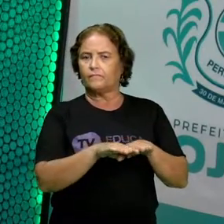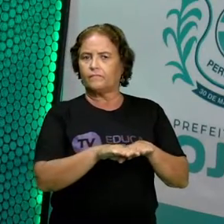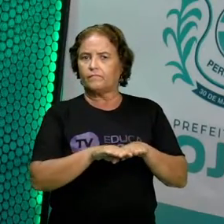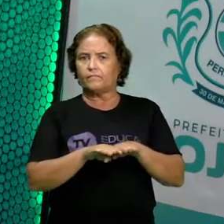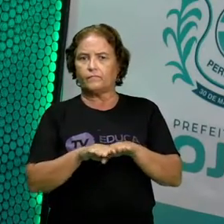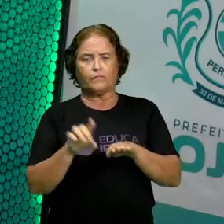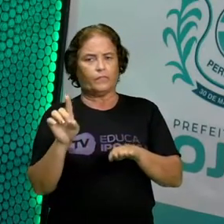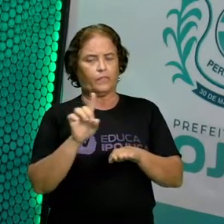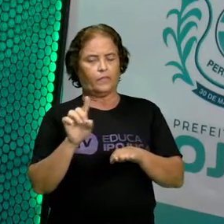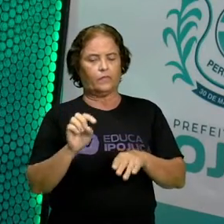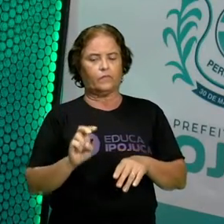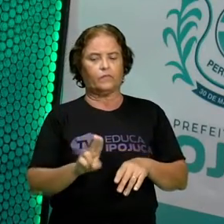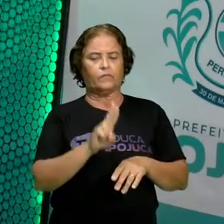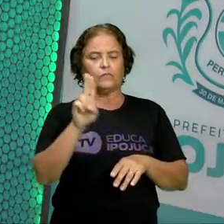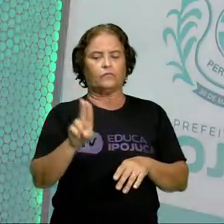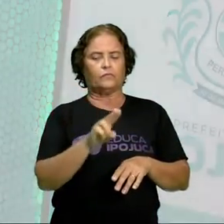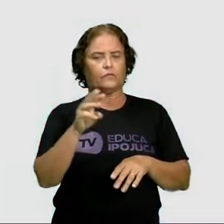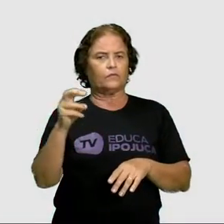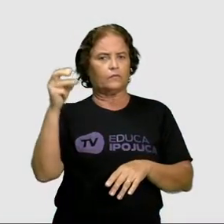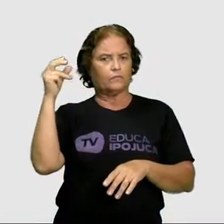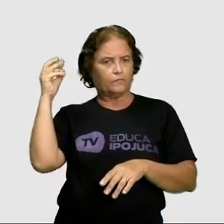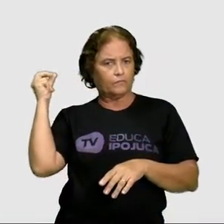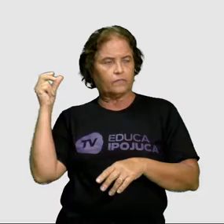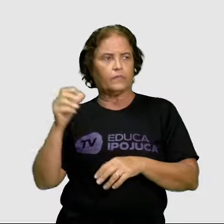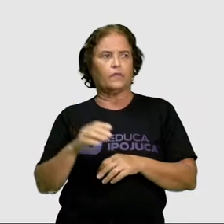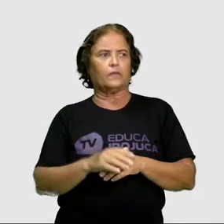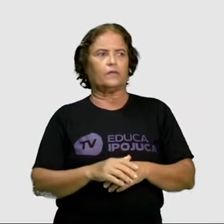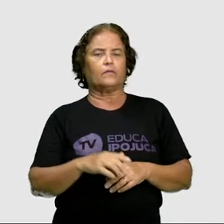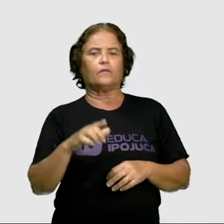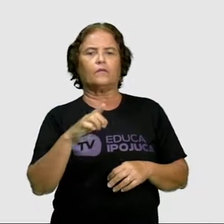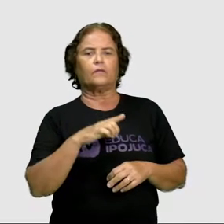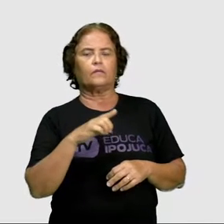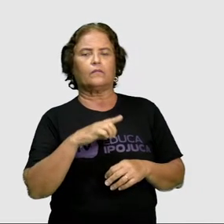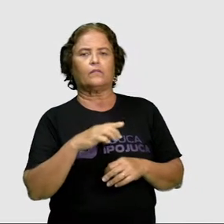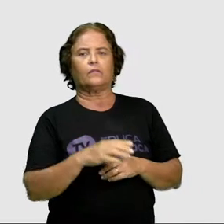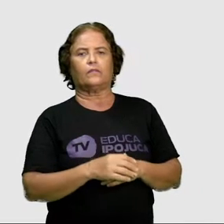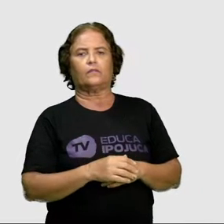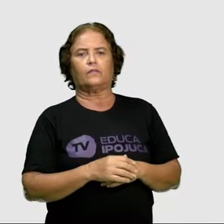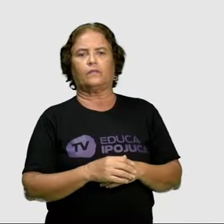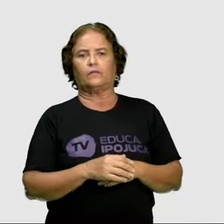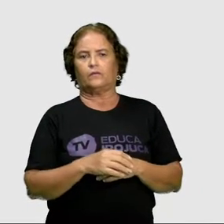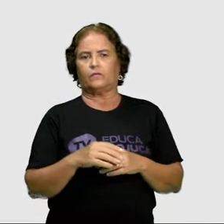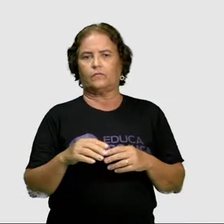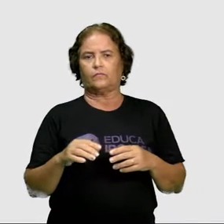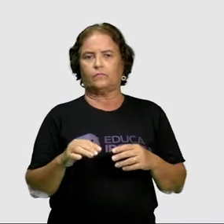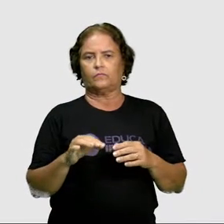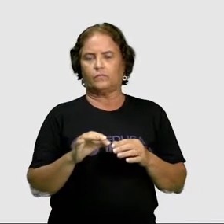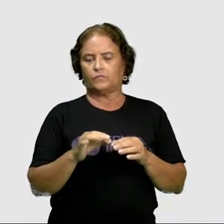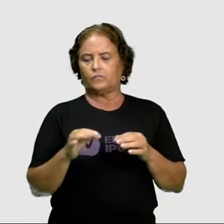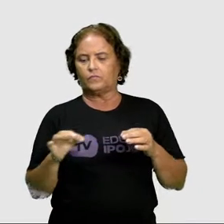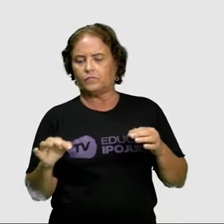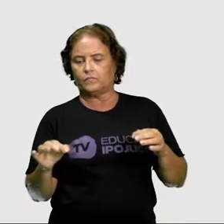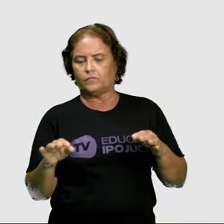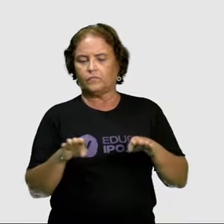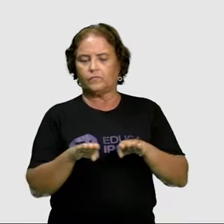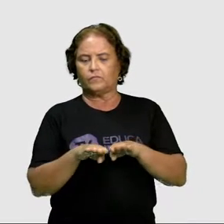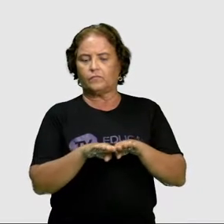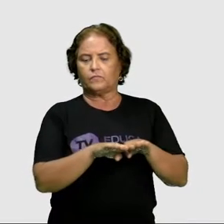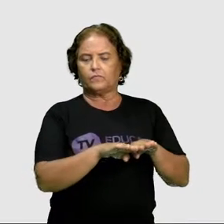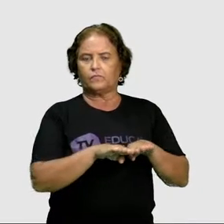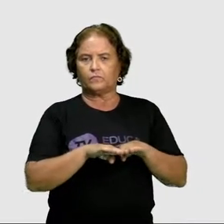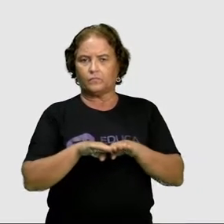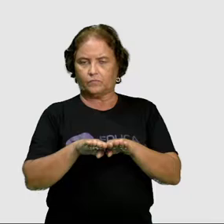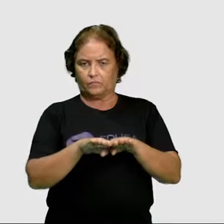ok? Então, temos aí unidades de medidas não padronizadas que eram utilizadas